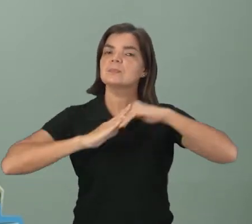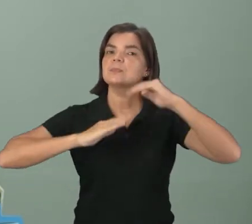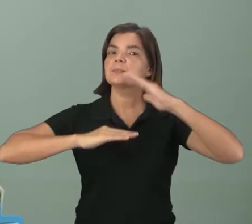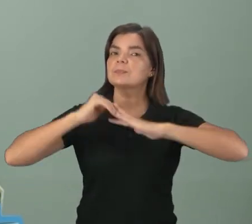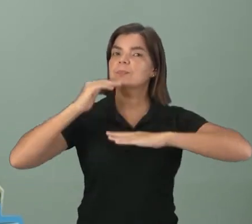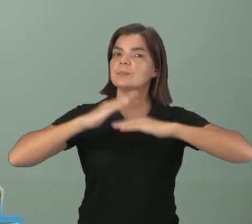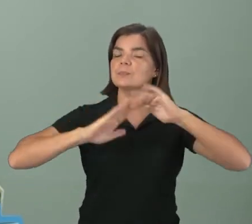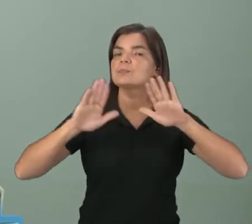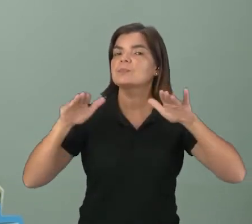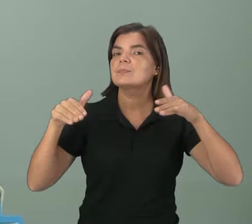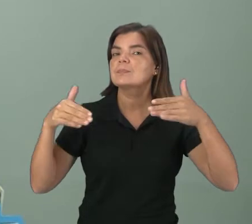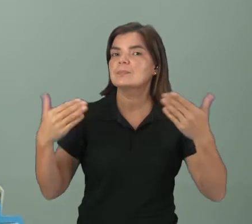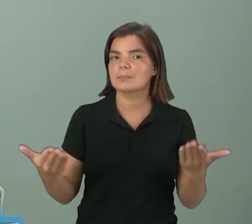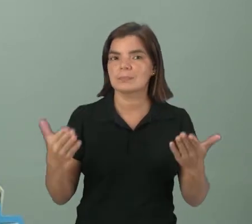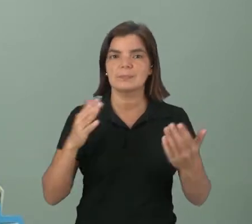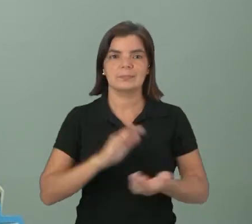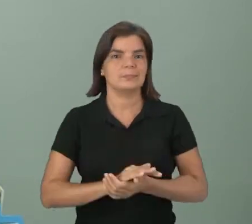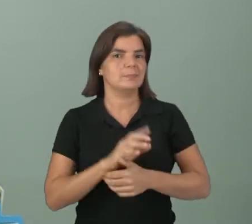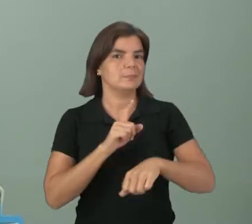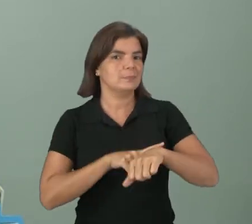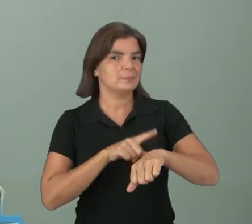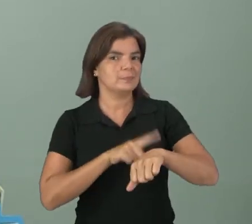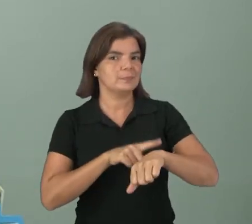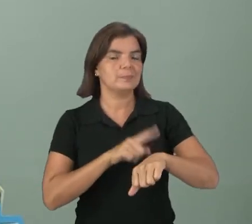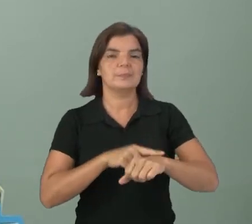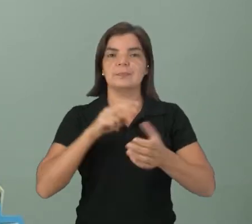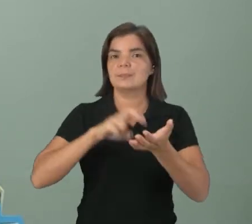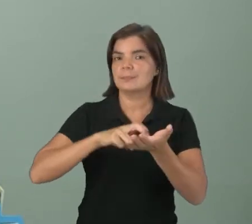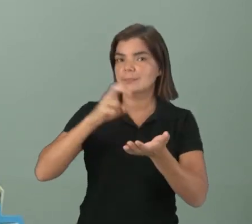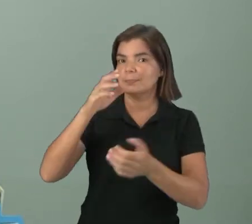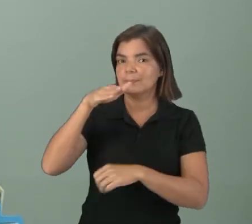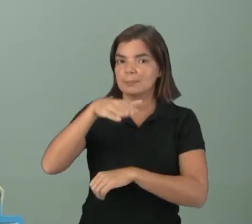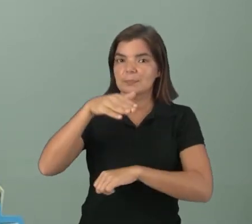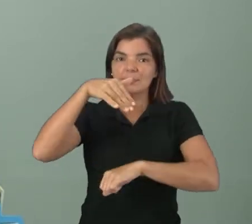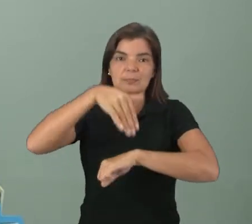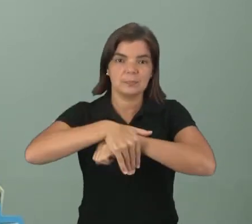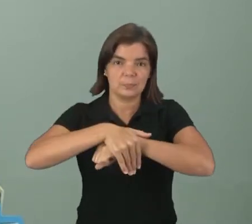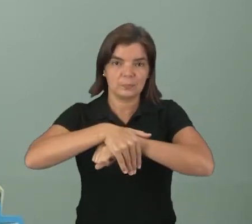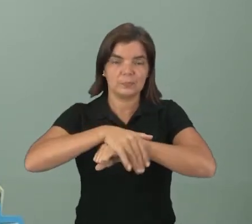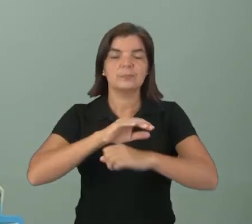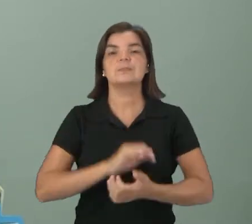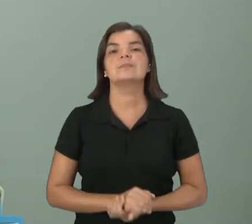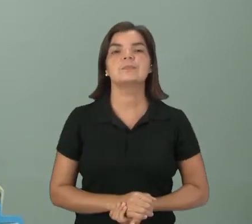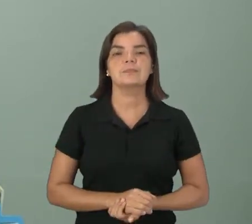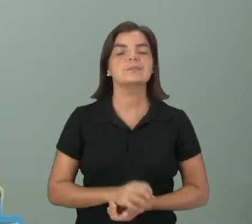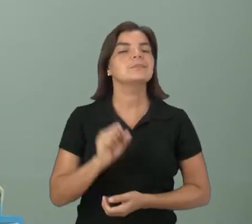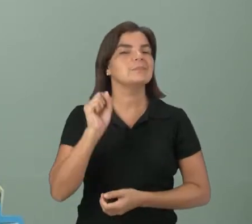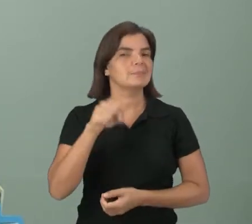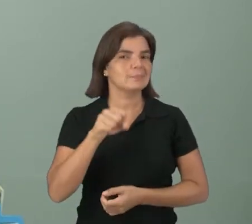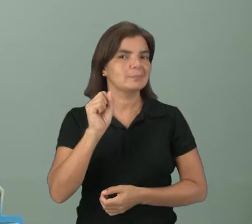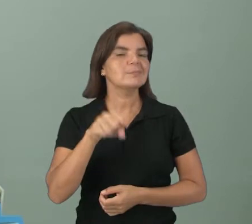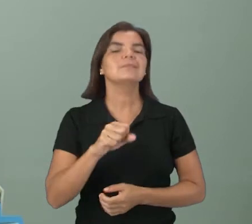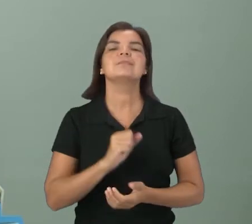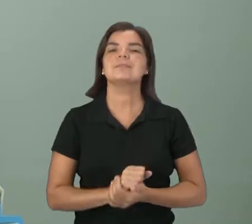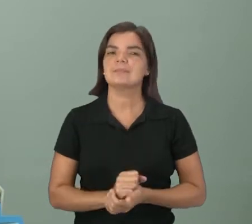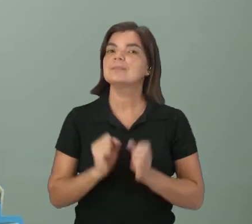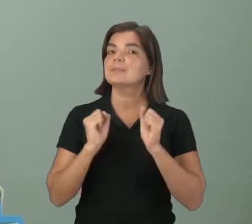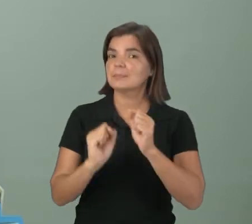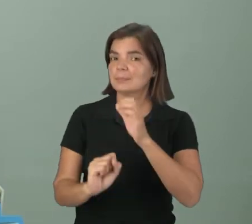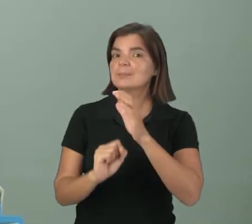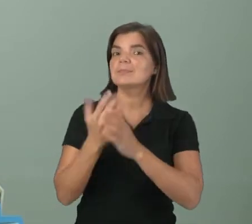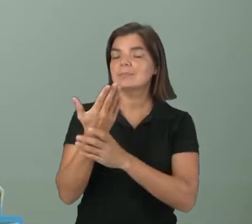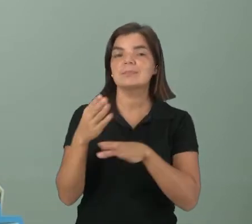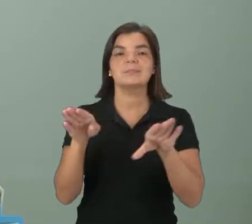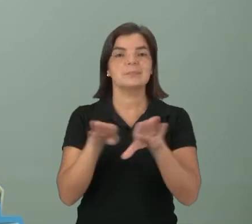sua profissão em qual período manhã tarde e noite sim ele pode